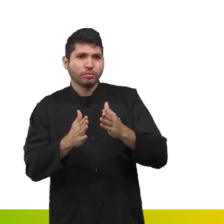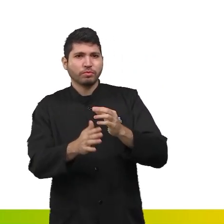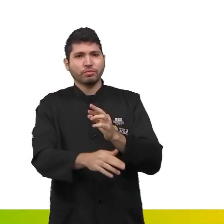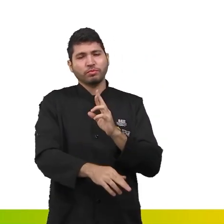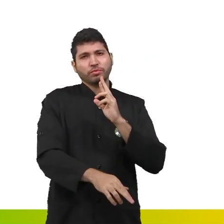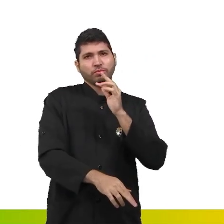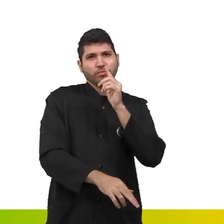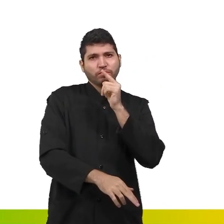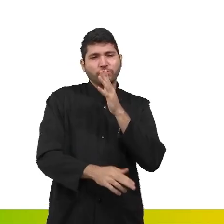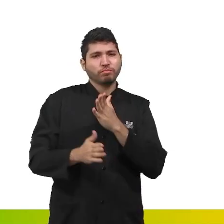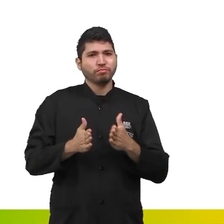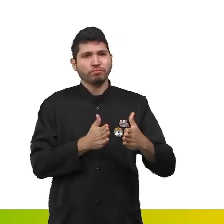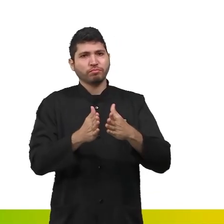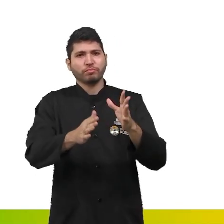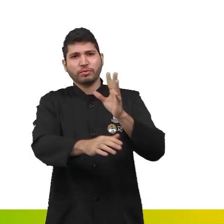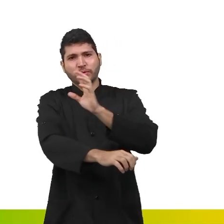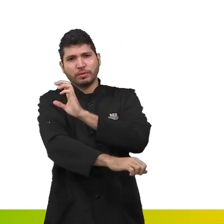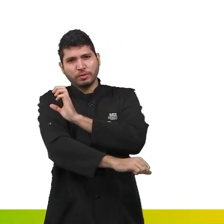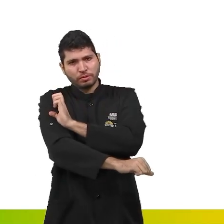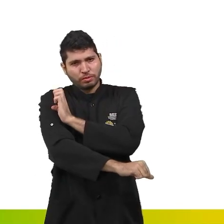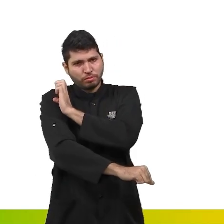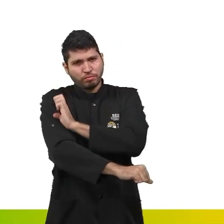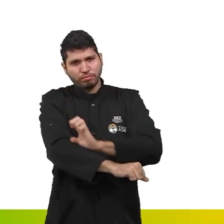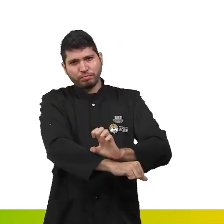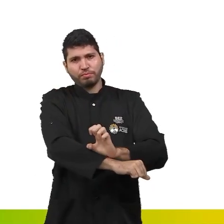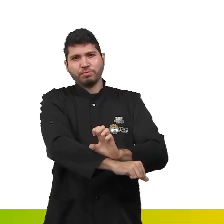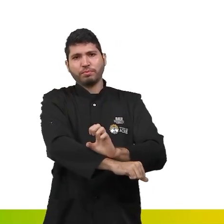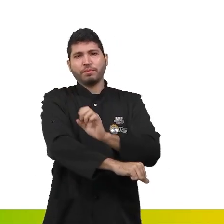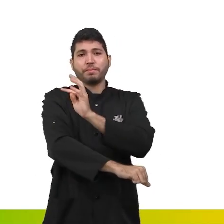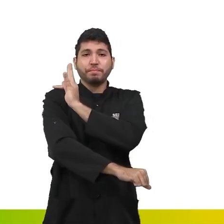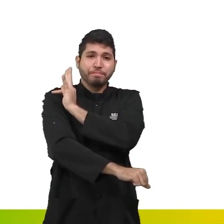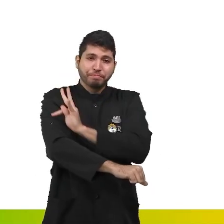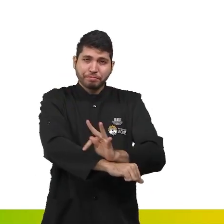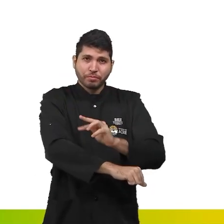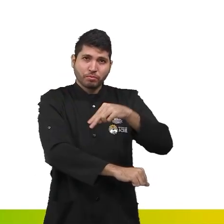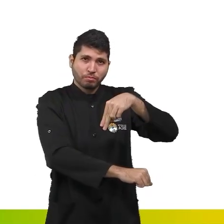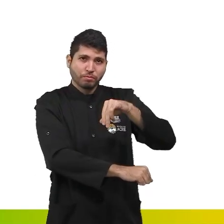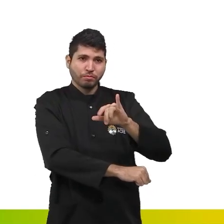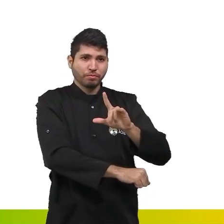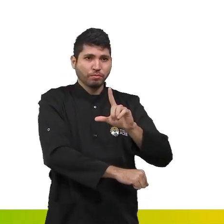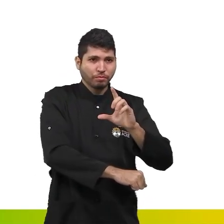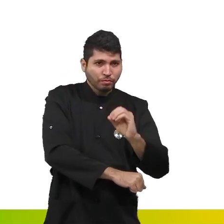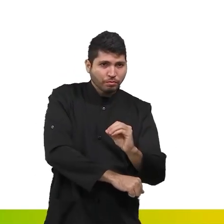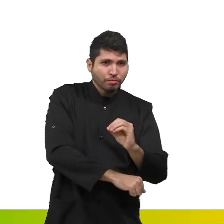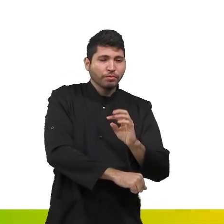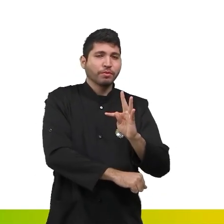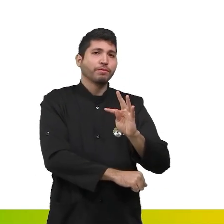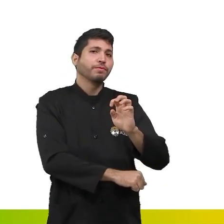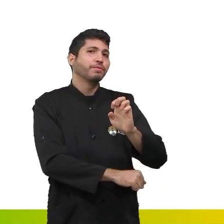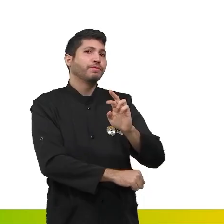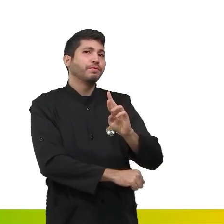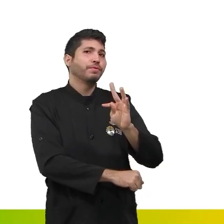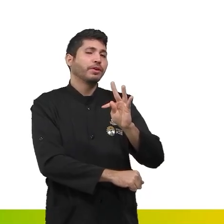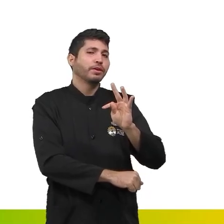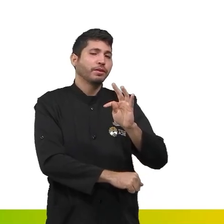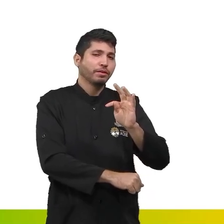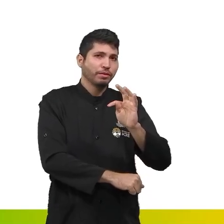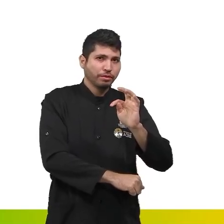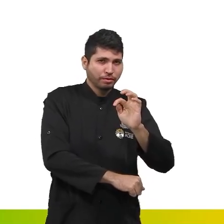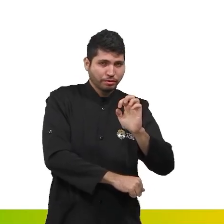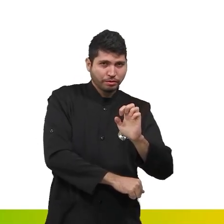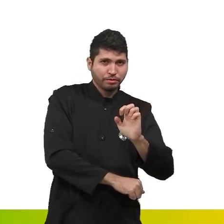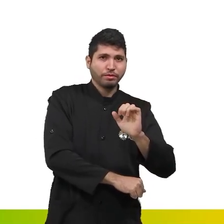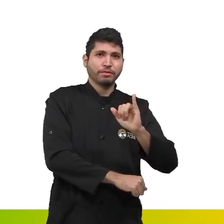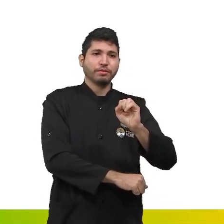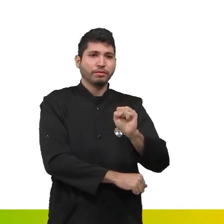Nilo. D: relevo montanhoso e grande isolamento geográfico. Letra E: